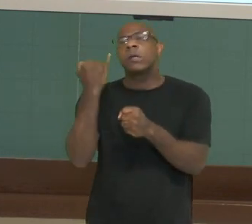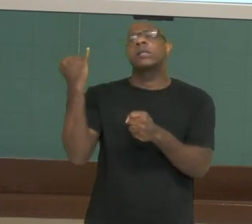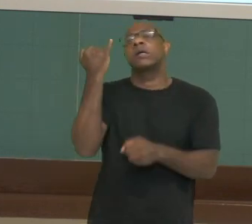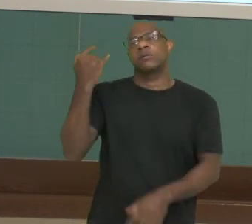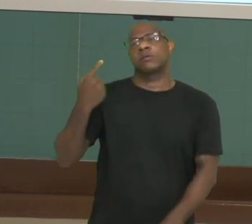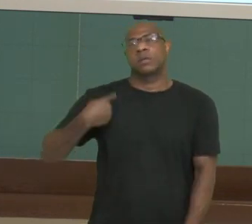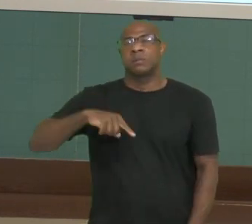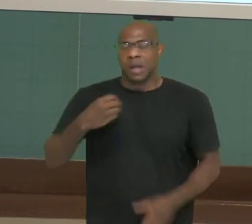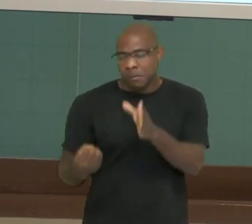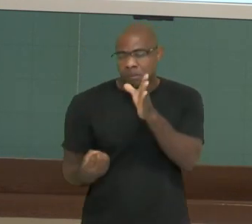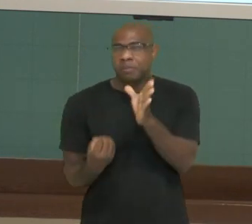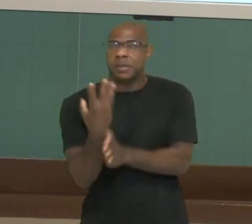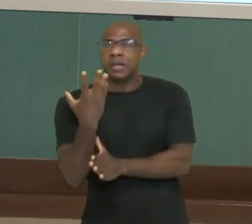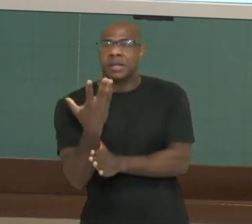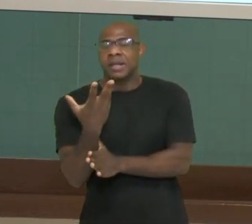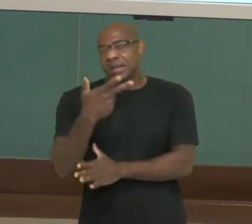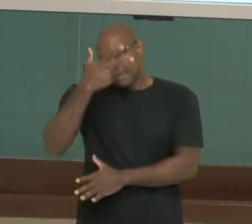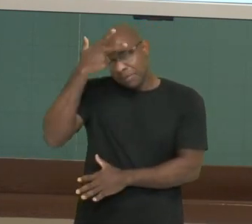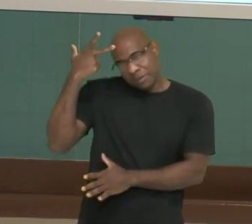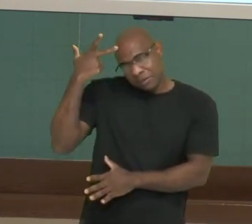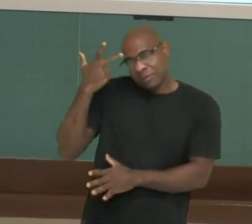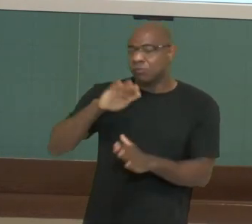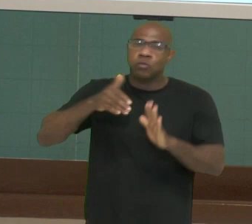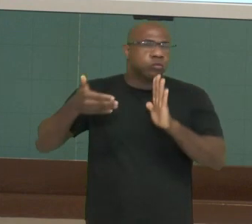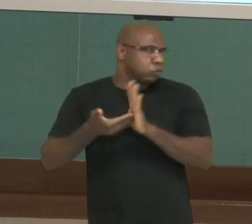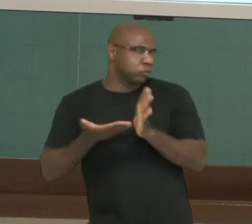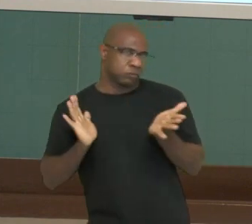da formação do indivíduo como um todo.